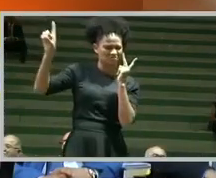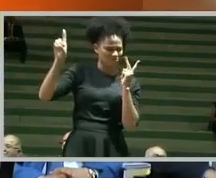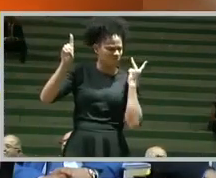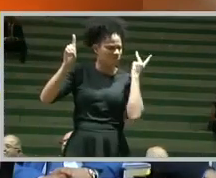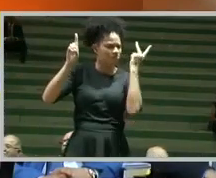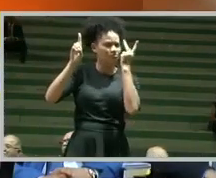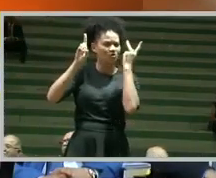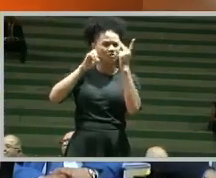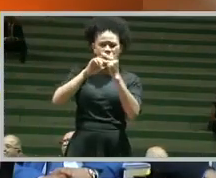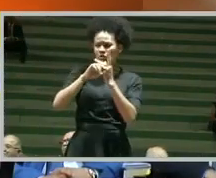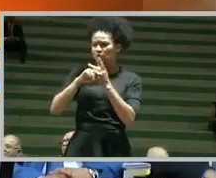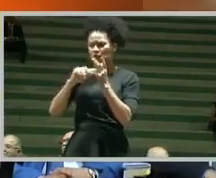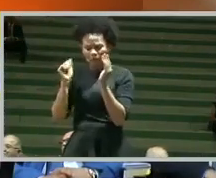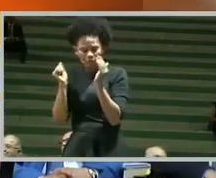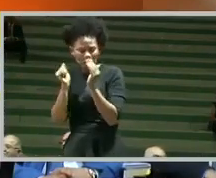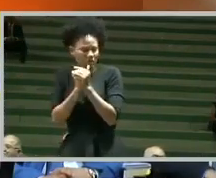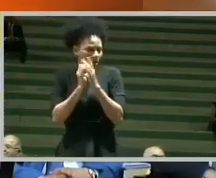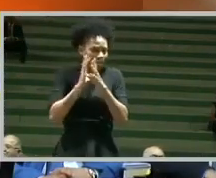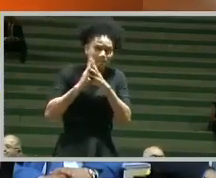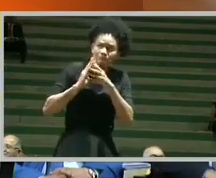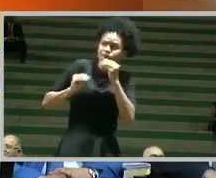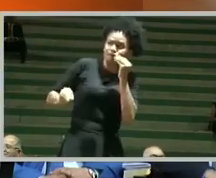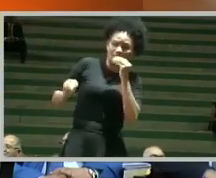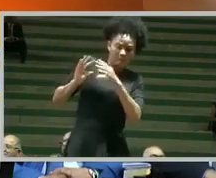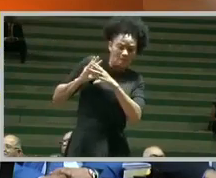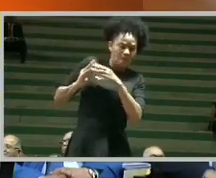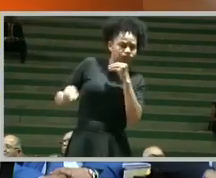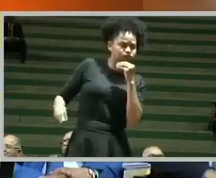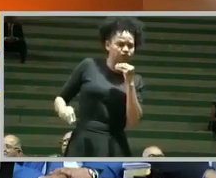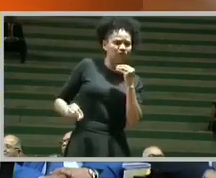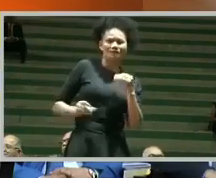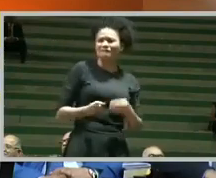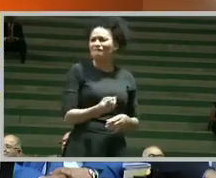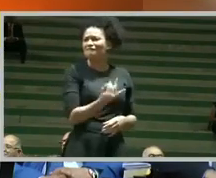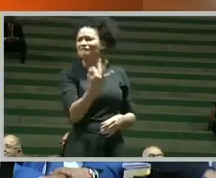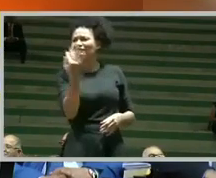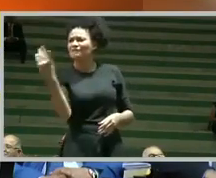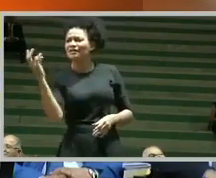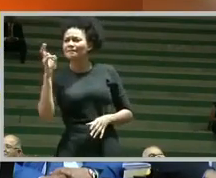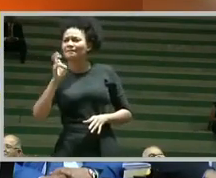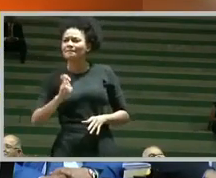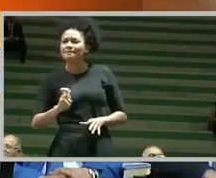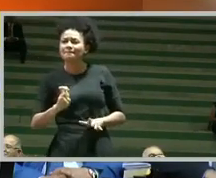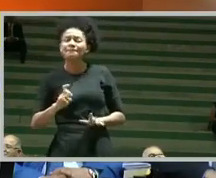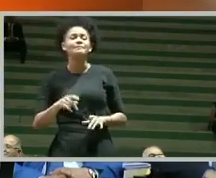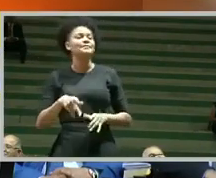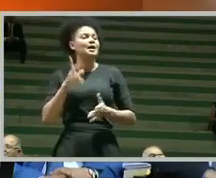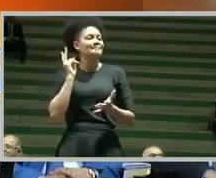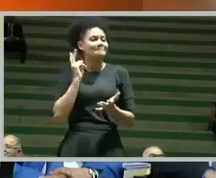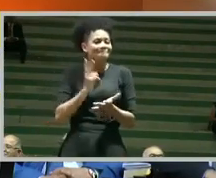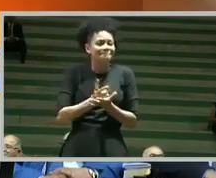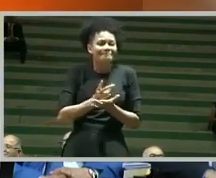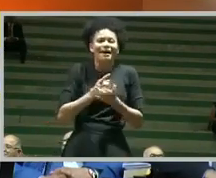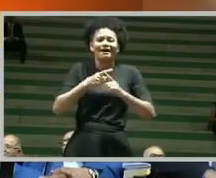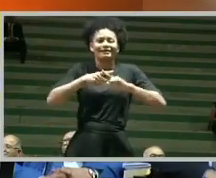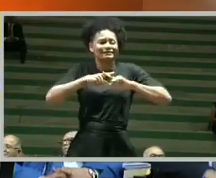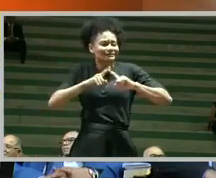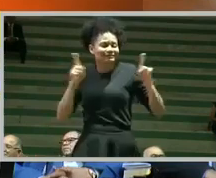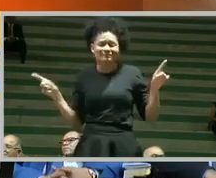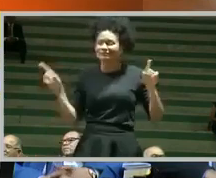já tentou escapar de mim muitas vezes, mas mesmo de longe eu